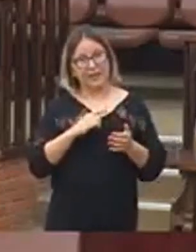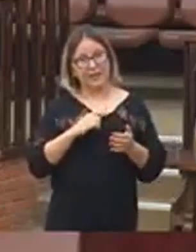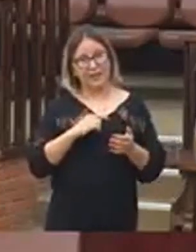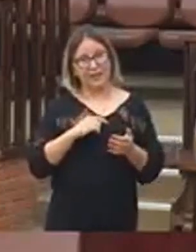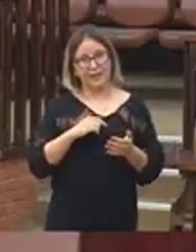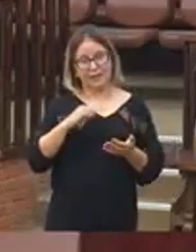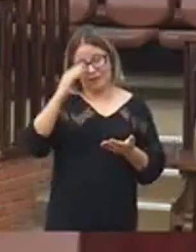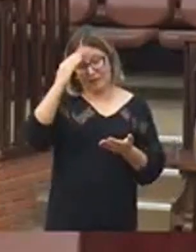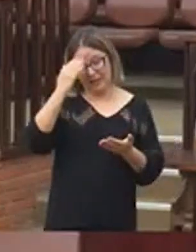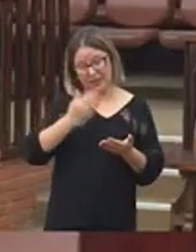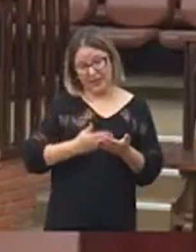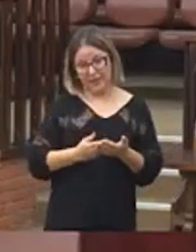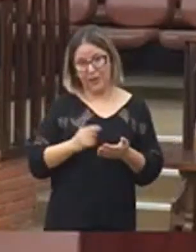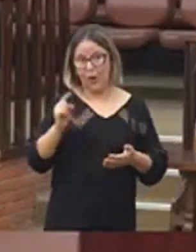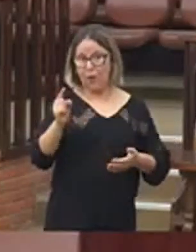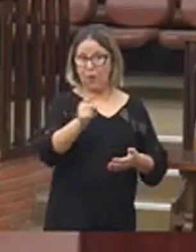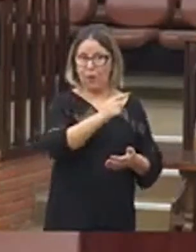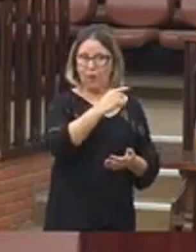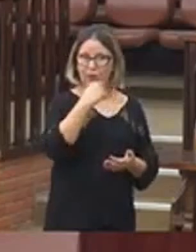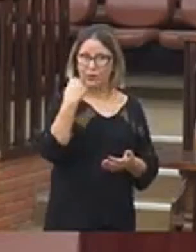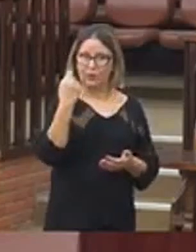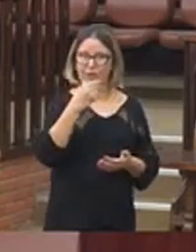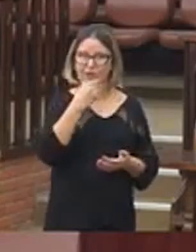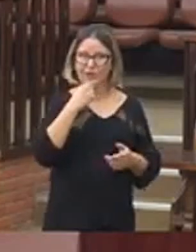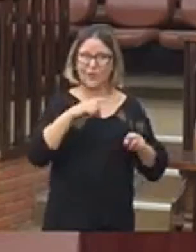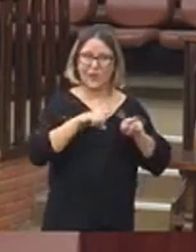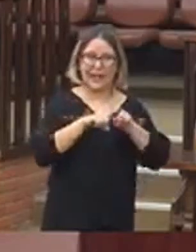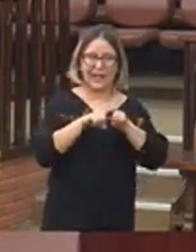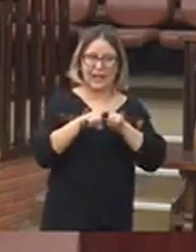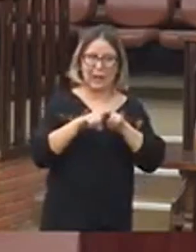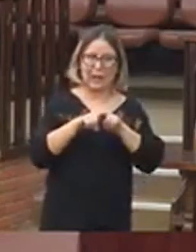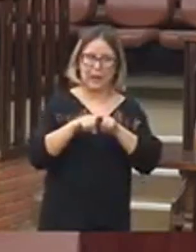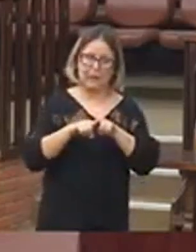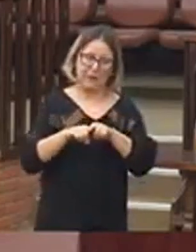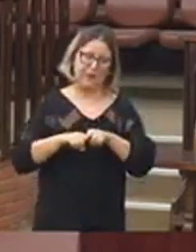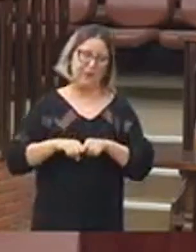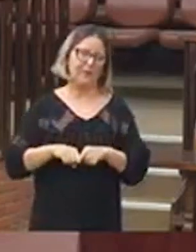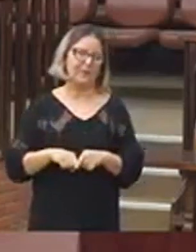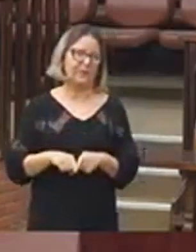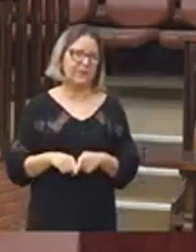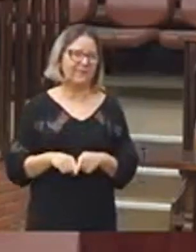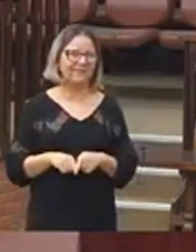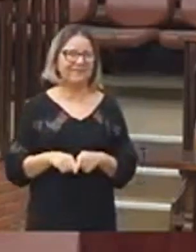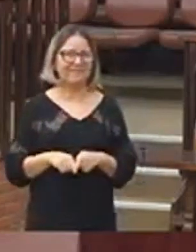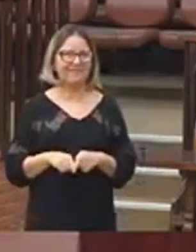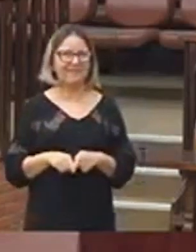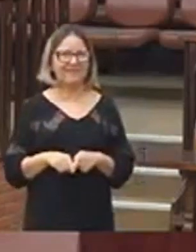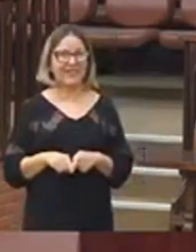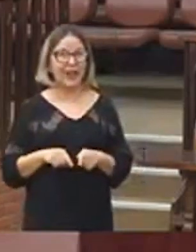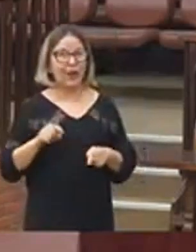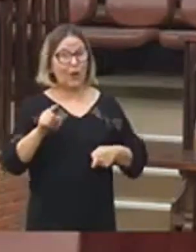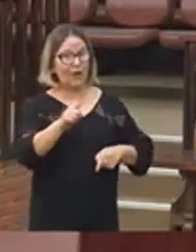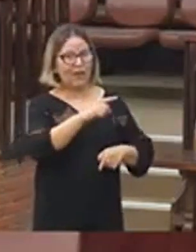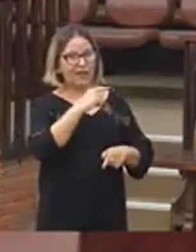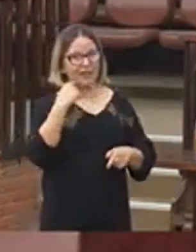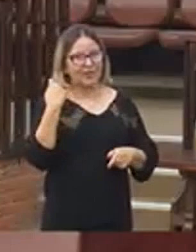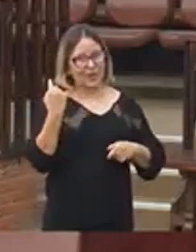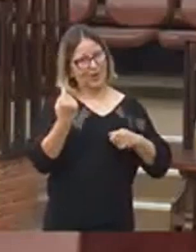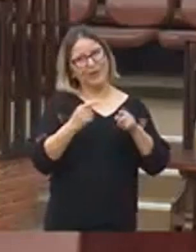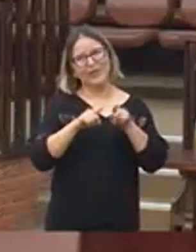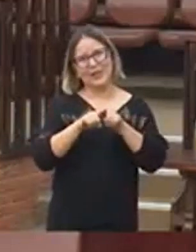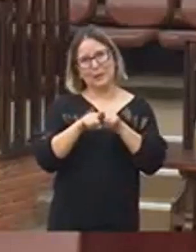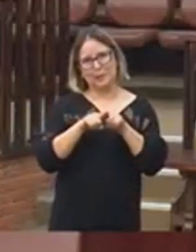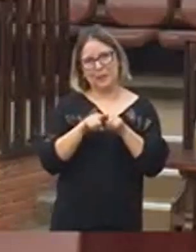Nosso irmão, aqui uma crença de cobrança, aliás. Nosso